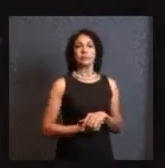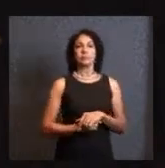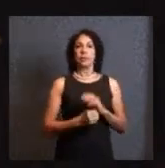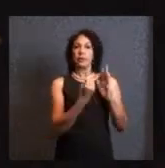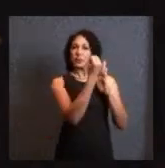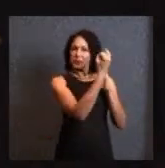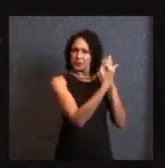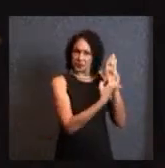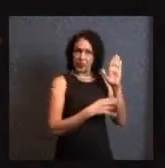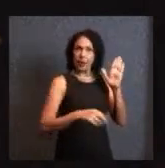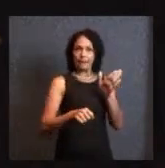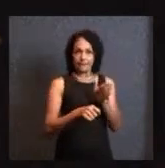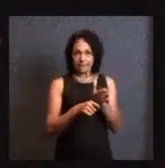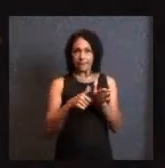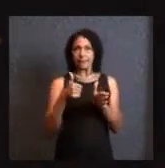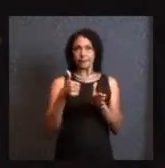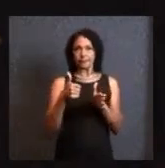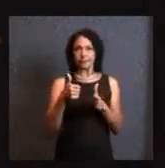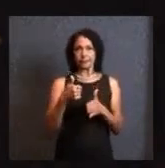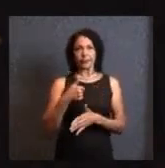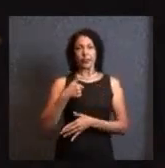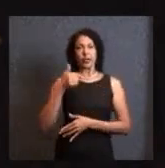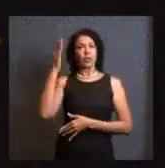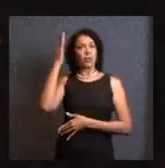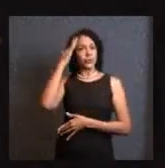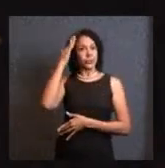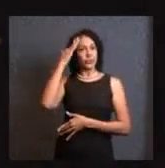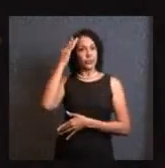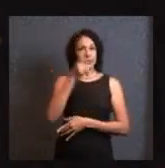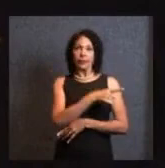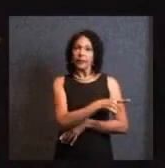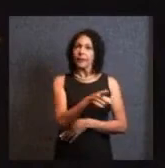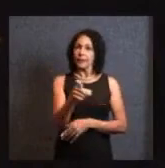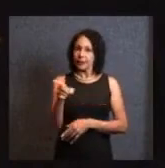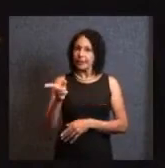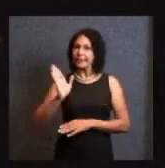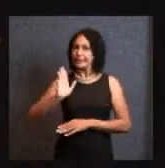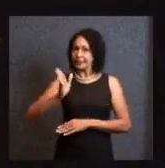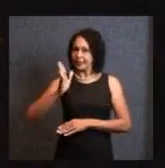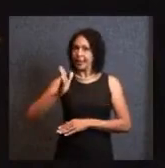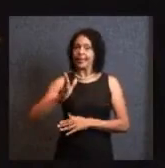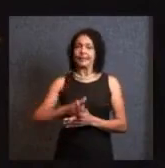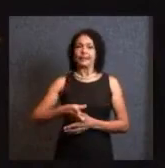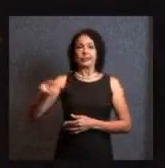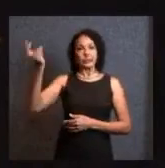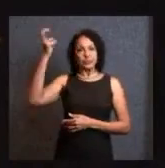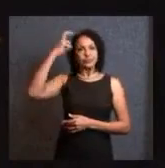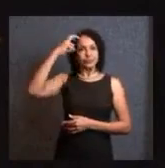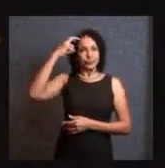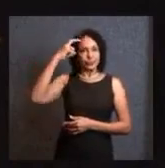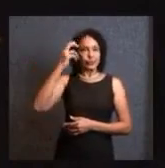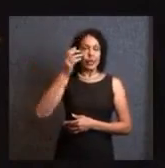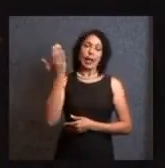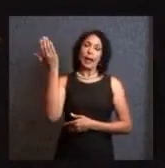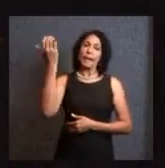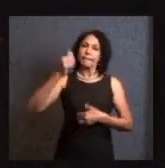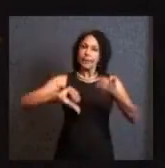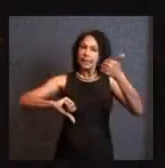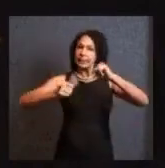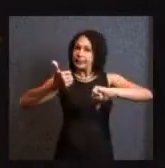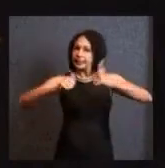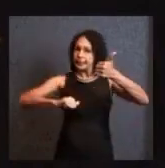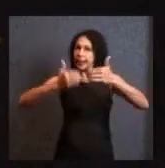Primeira coisa, eu sei que vocês já têm o hábito de avaliar as crianças